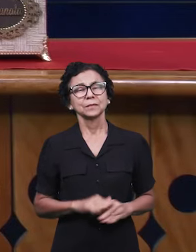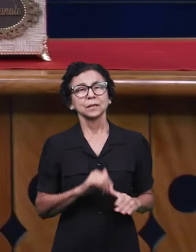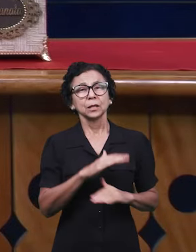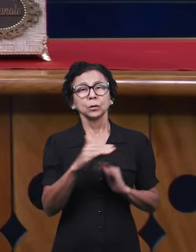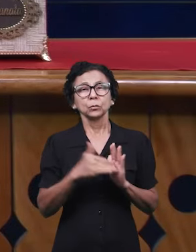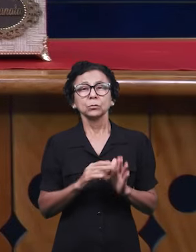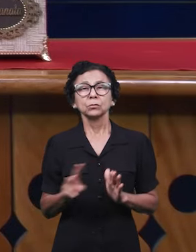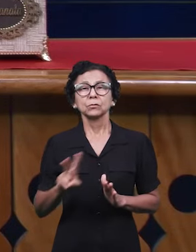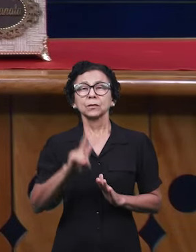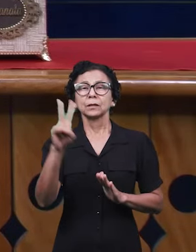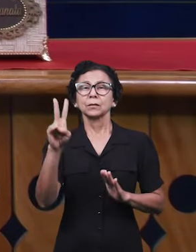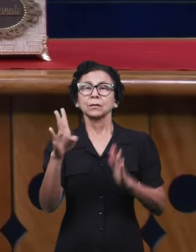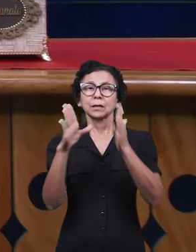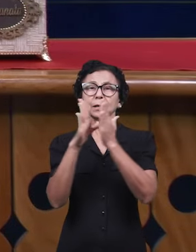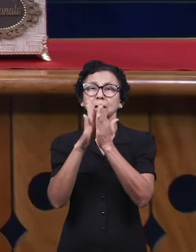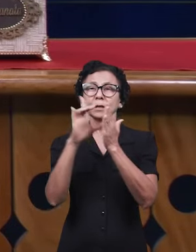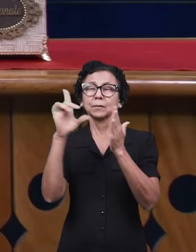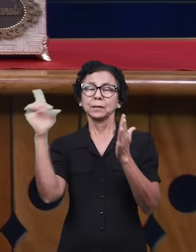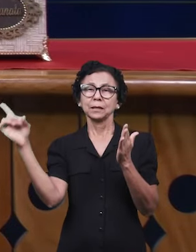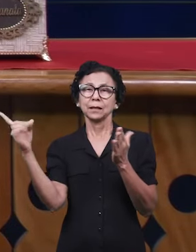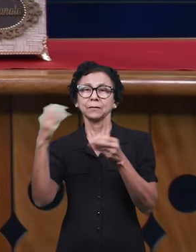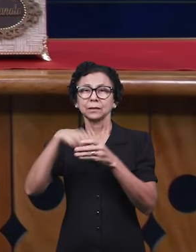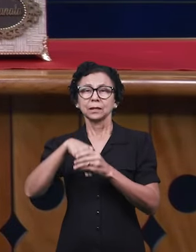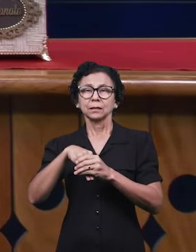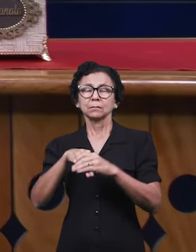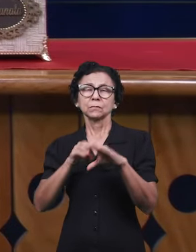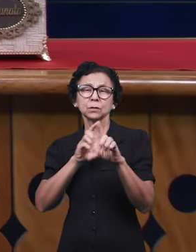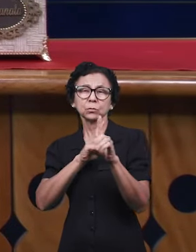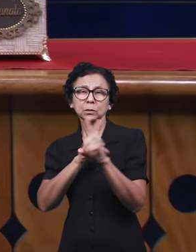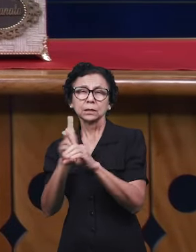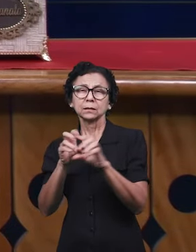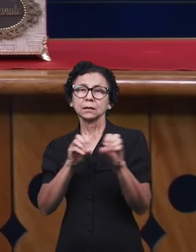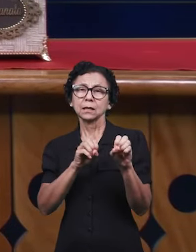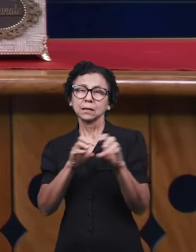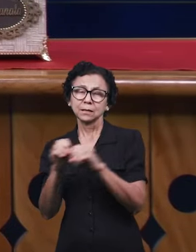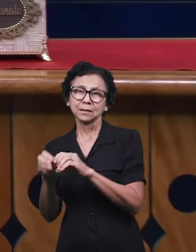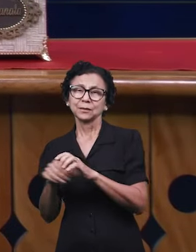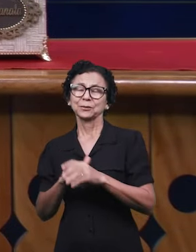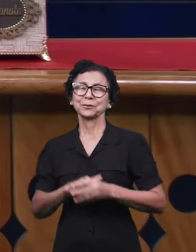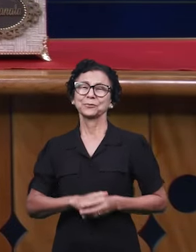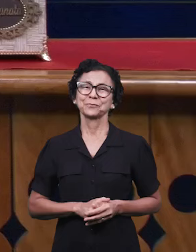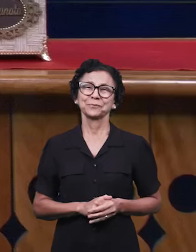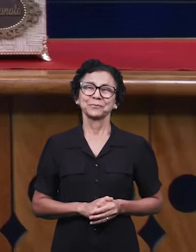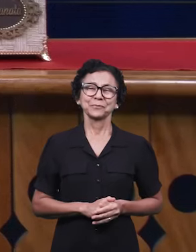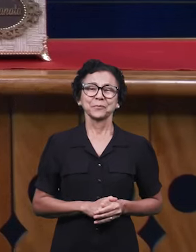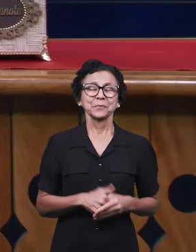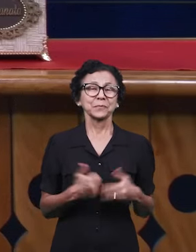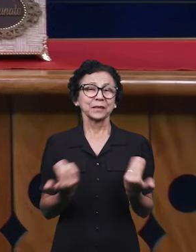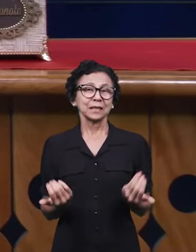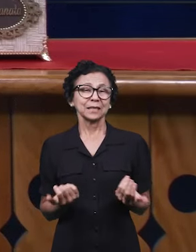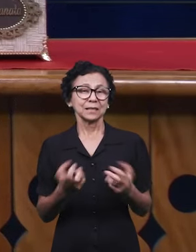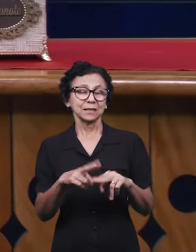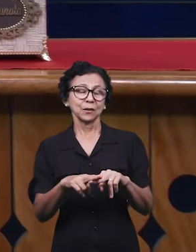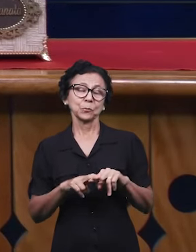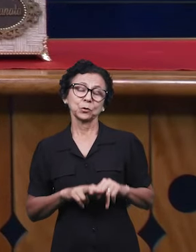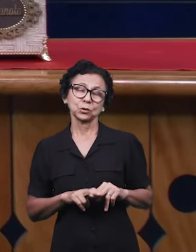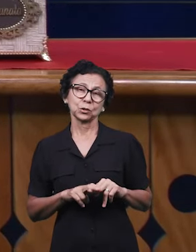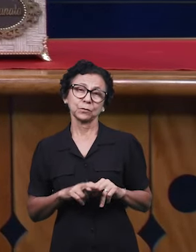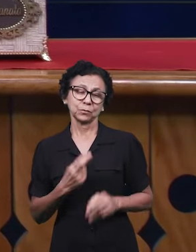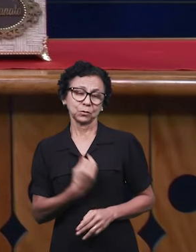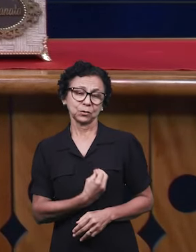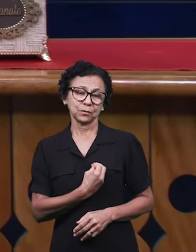de eterno em nossas vidas. Assim, o texto que foi lido deve ser o motivo da